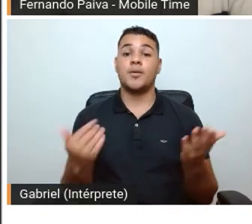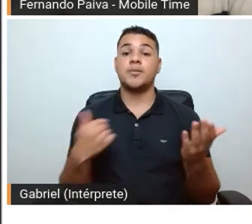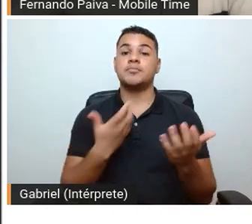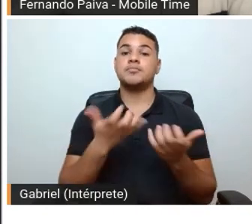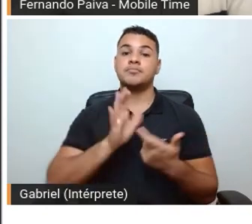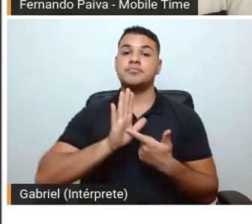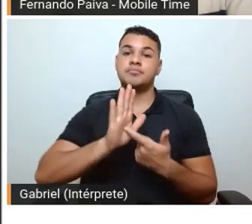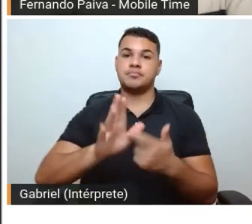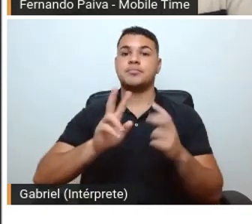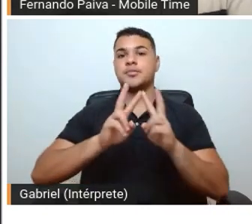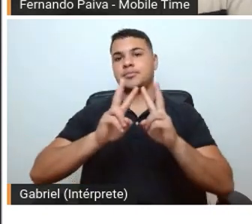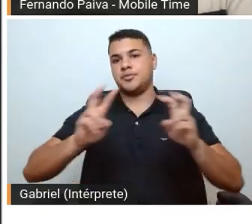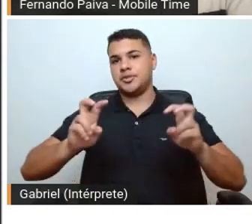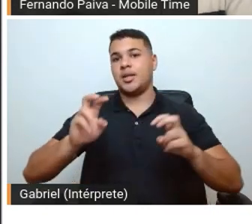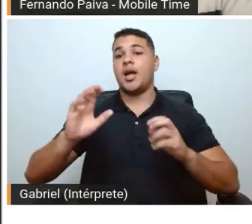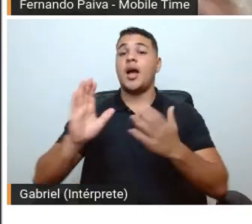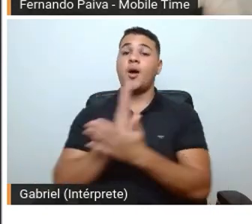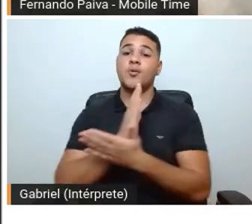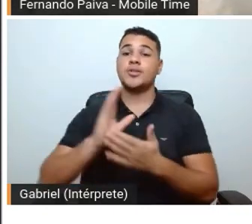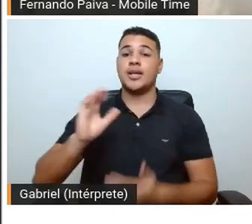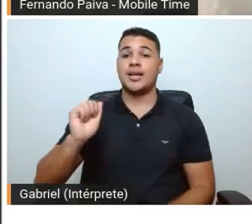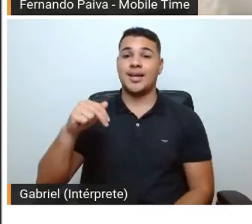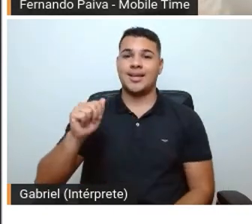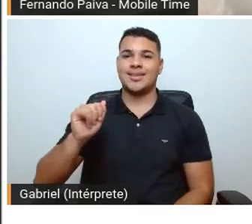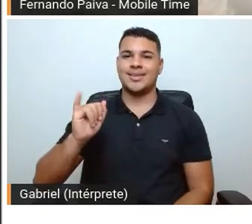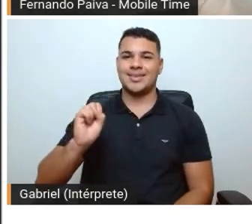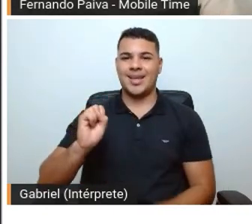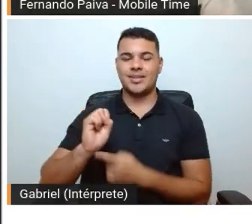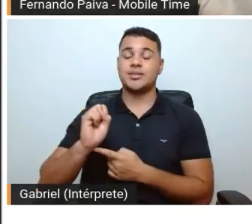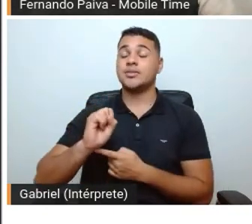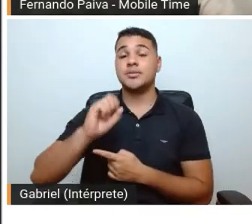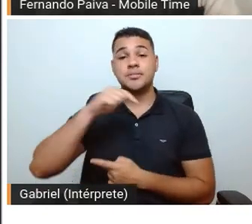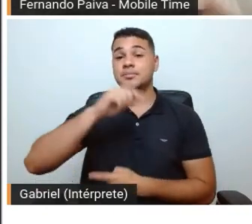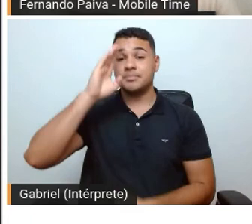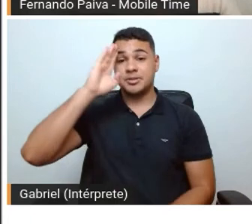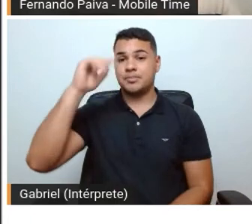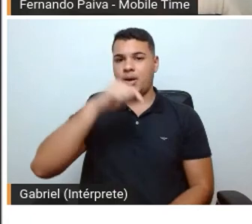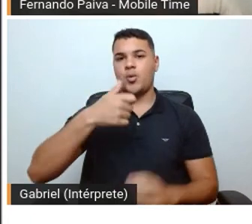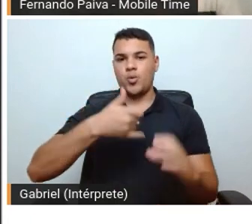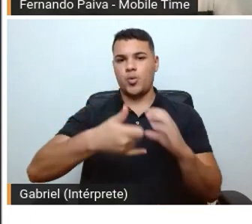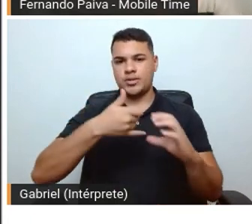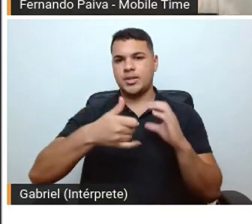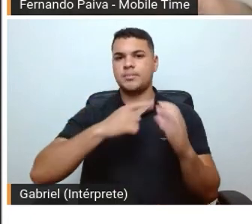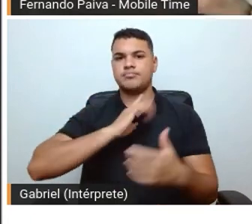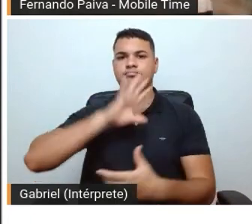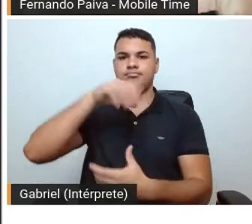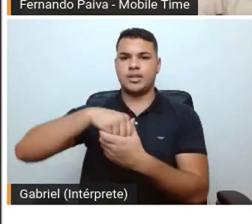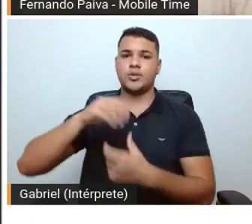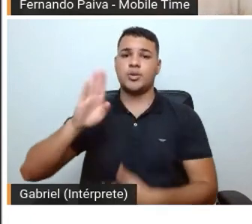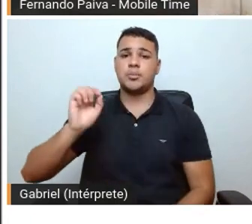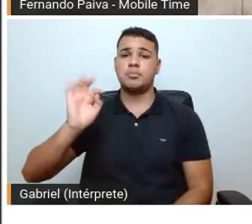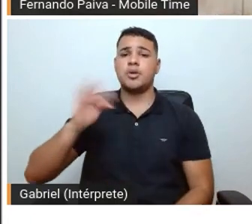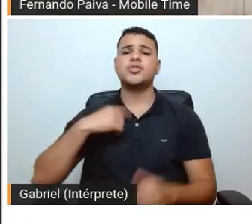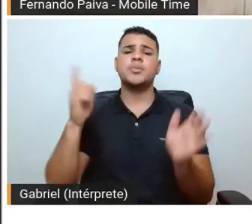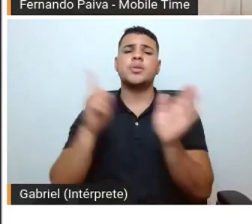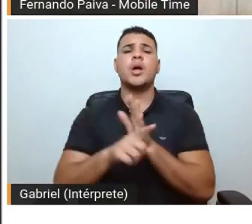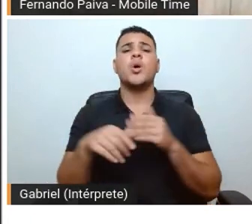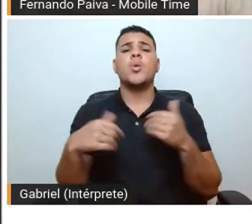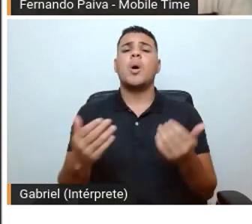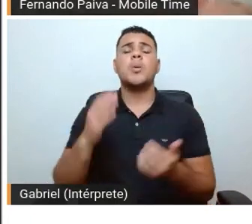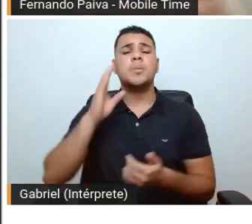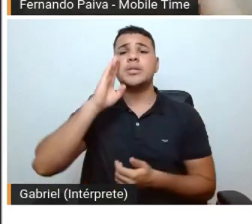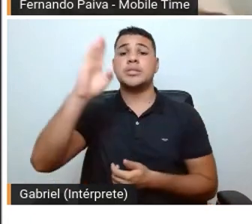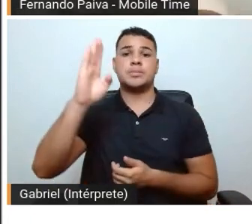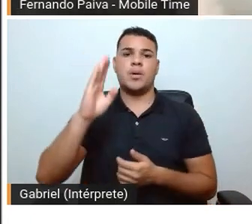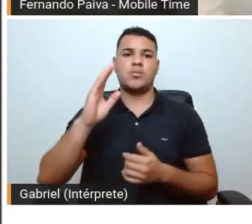WhatsApp tá numa ascensão impressionante nesse mercado de bota está nas primeiras pesquisas que você cantava principal canal onde você tem